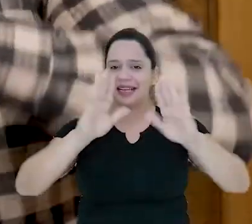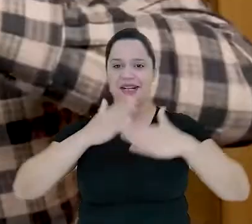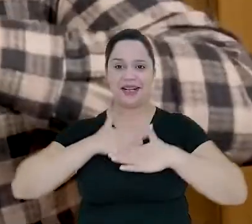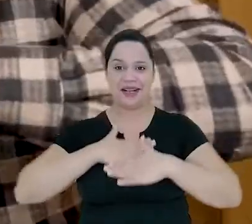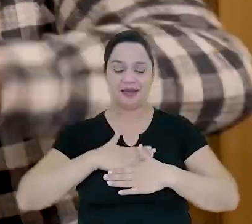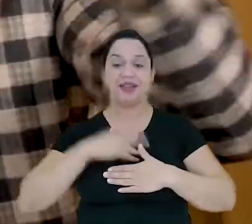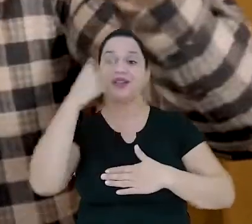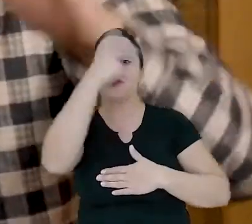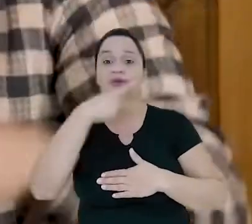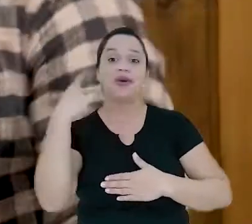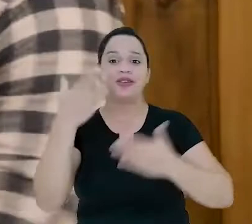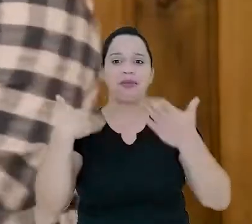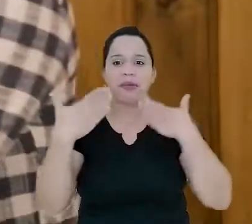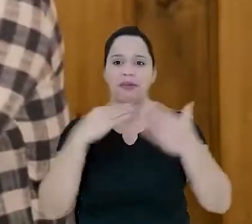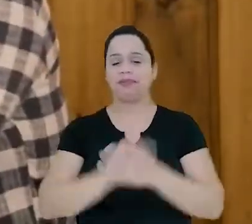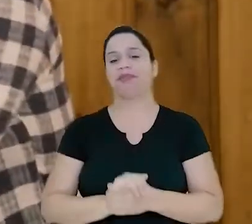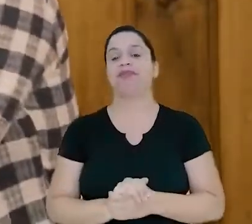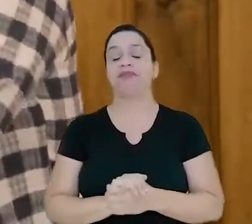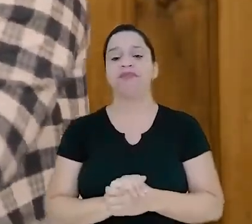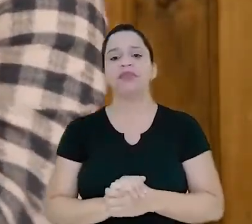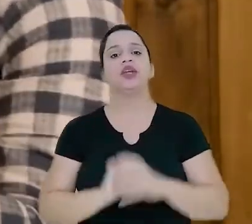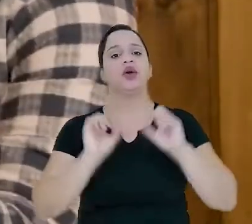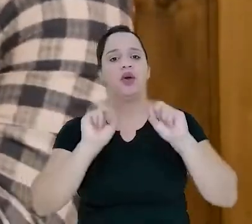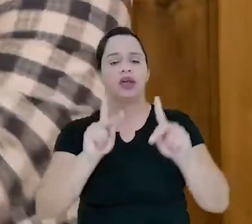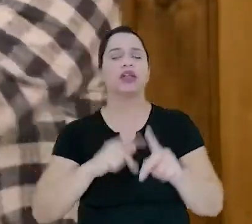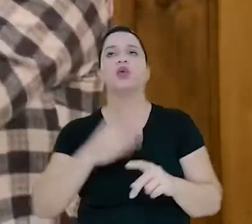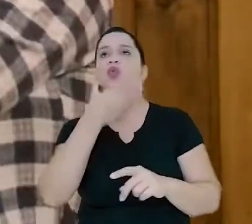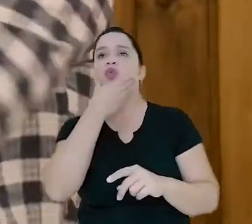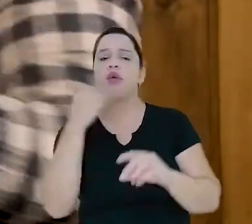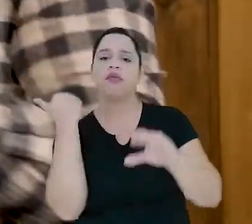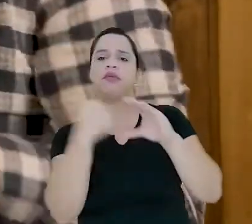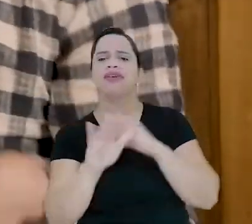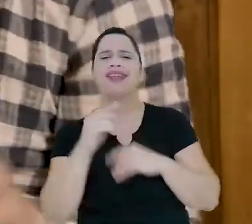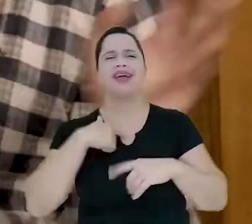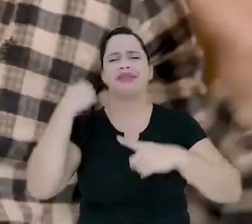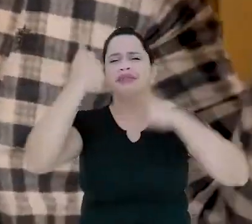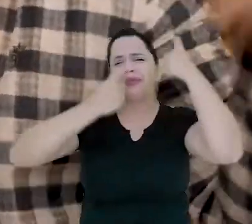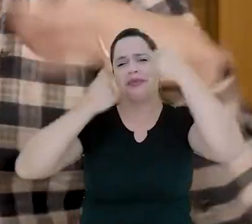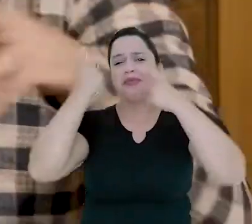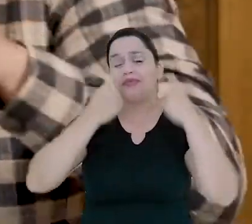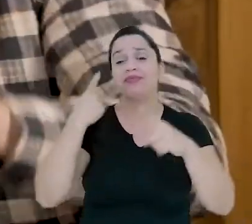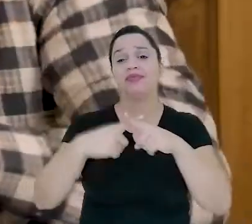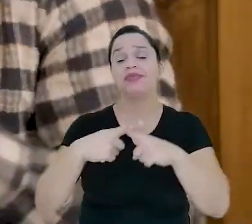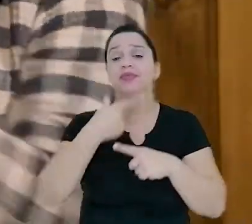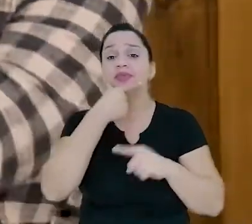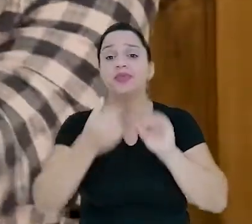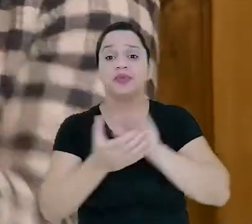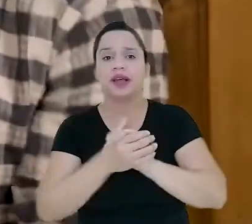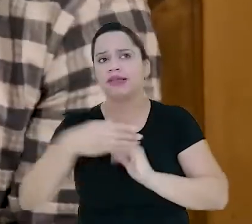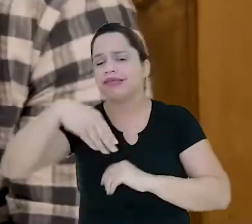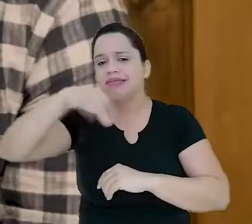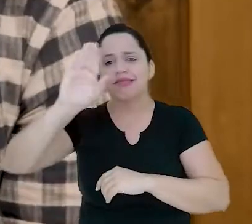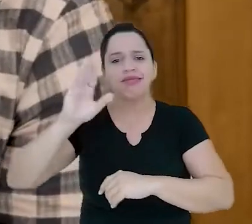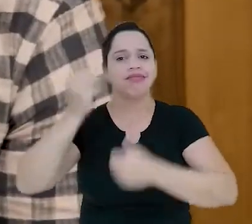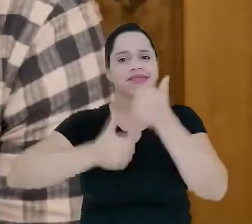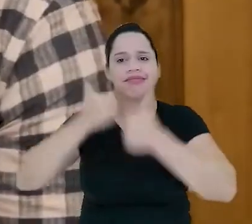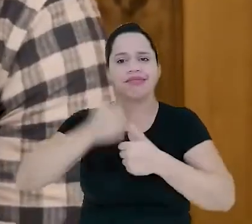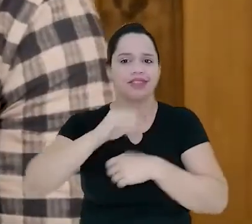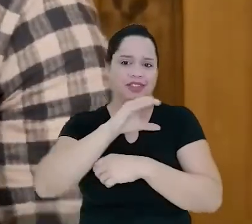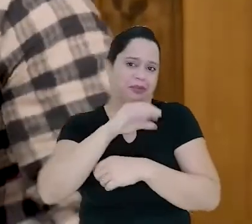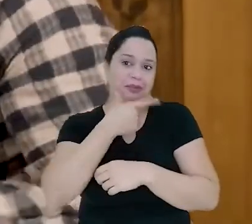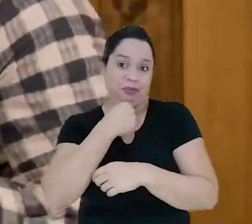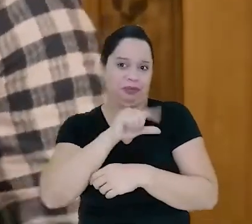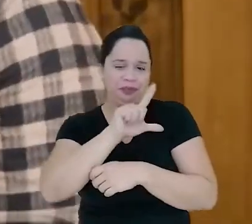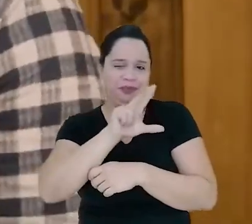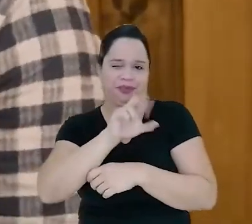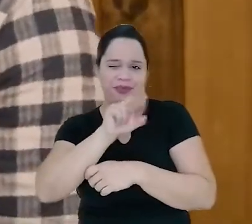calma. É 2 horas de papo. Você então, o cara te manda, tô preocupado que o meu marido tá por aí jogando muita bola. O Clóvis e o